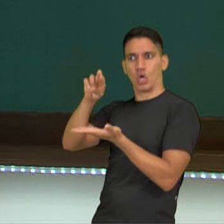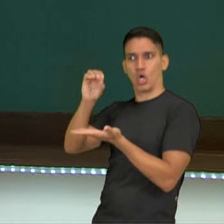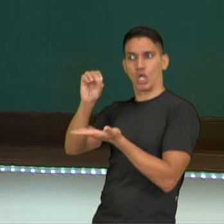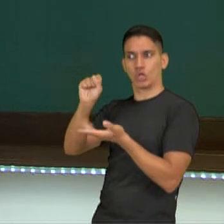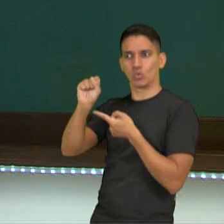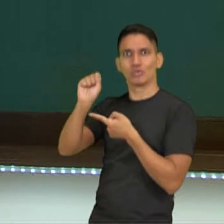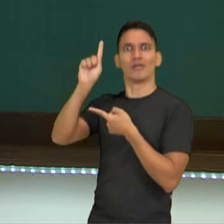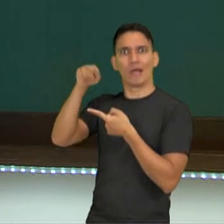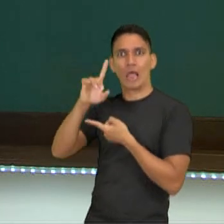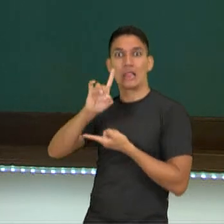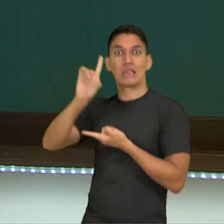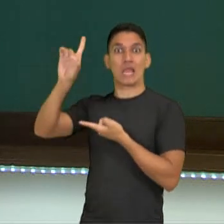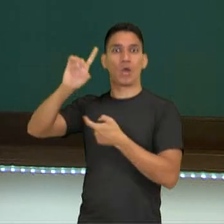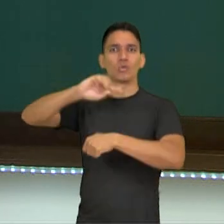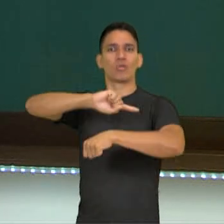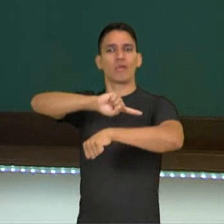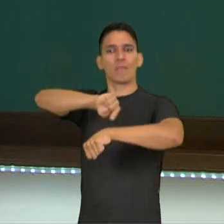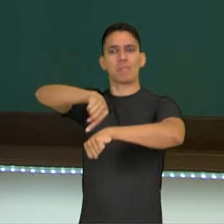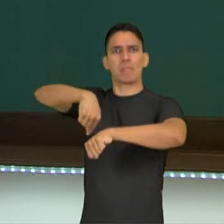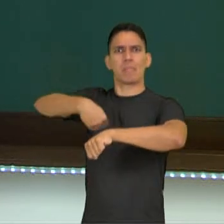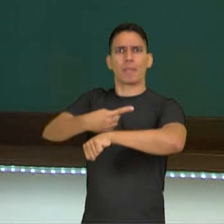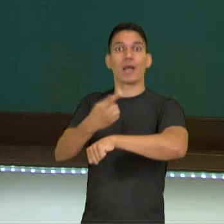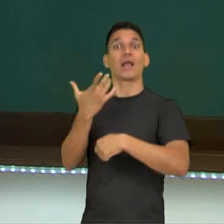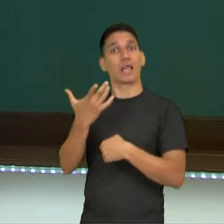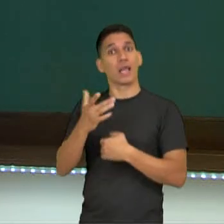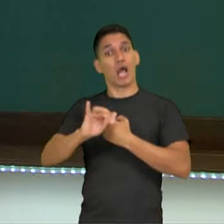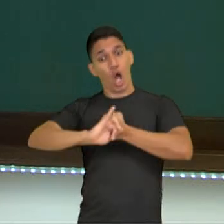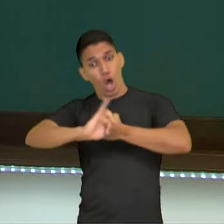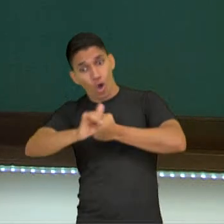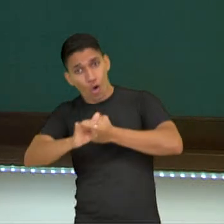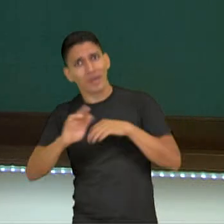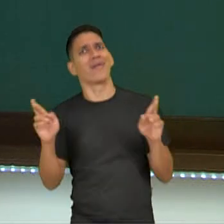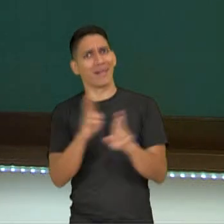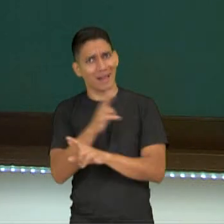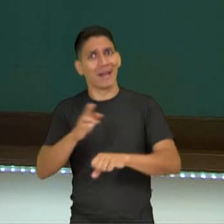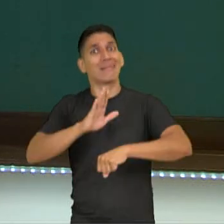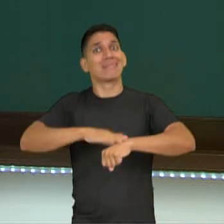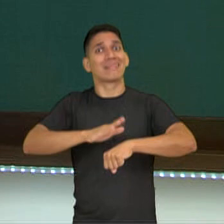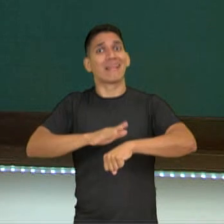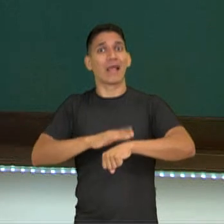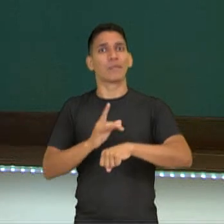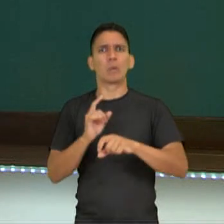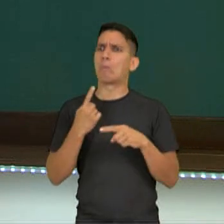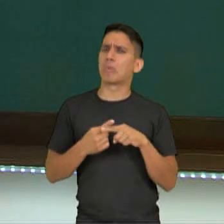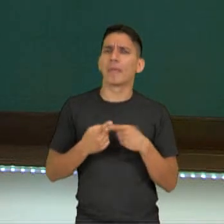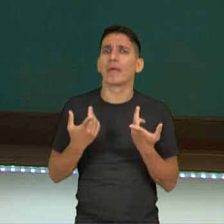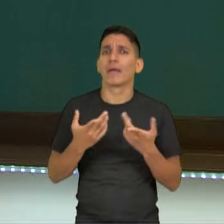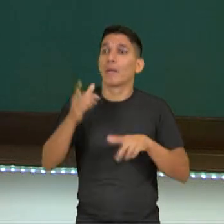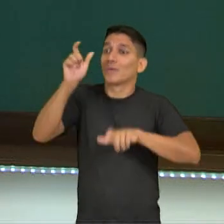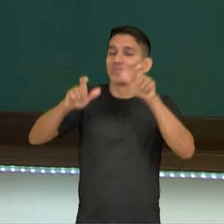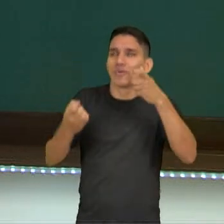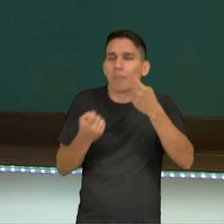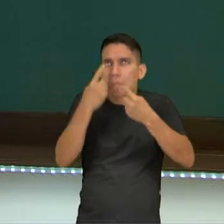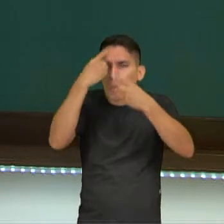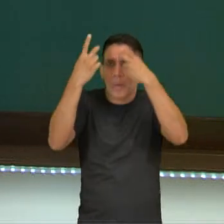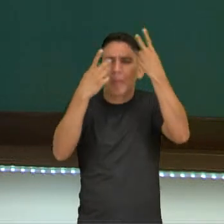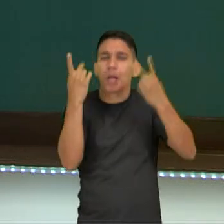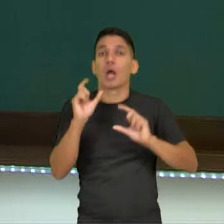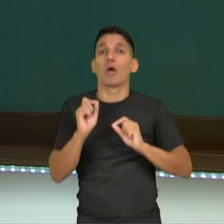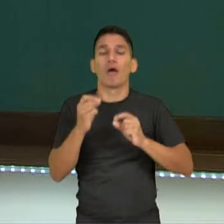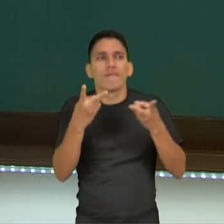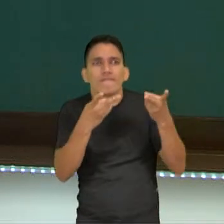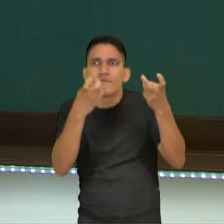E crônica, ela tem uma relação com o tempo, né? Porque o que o cronista faz? Ele observa